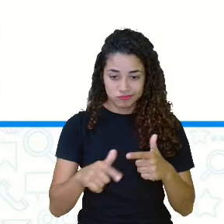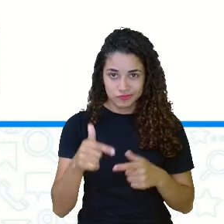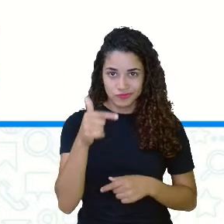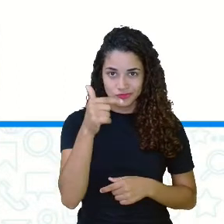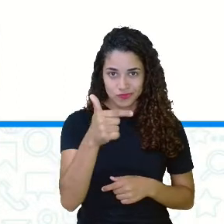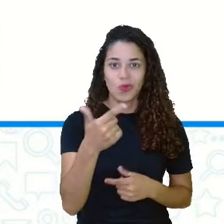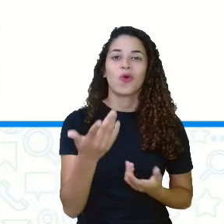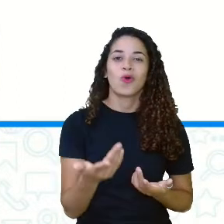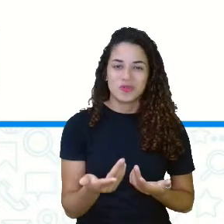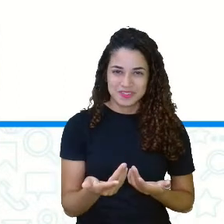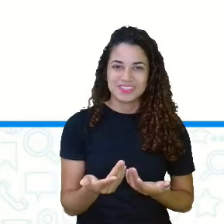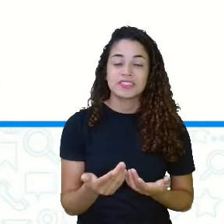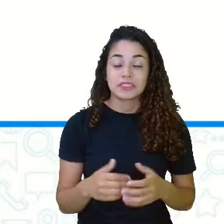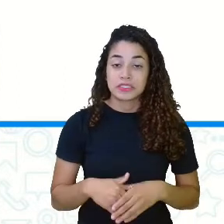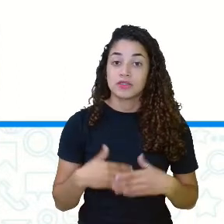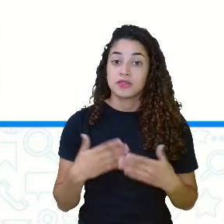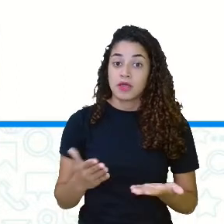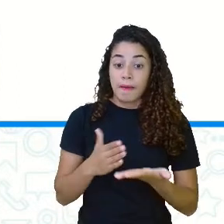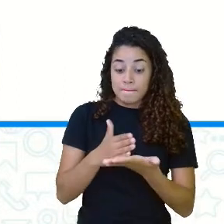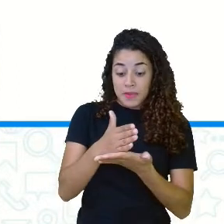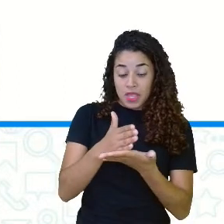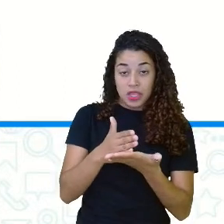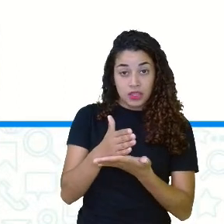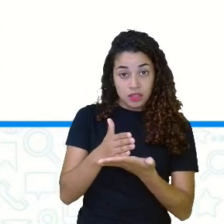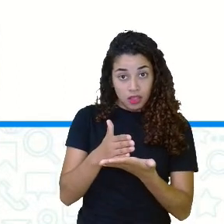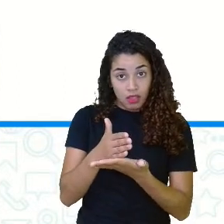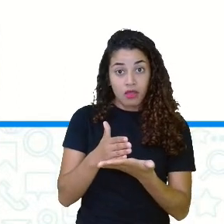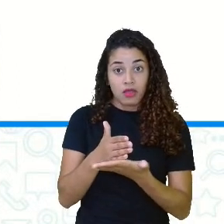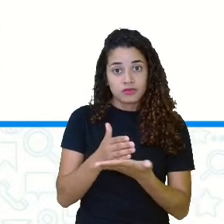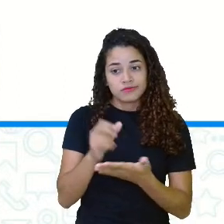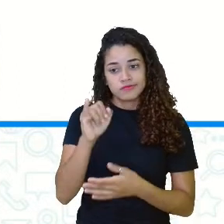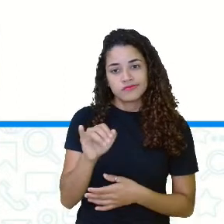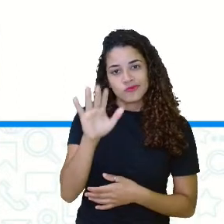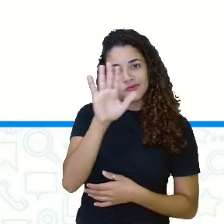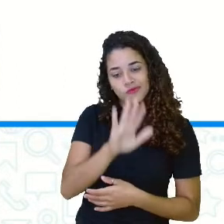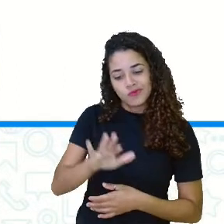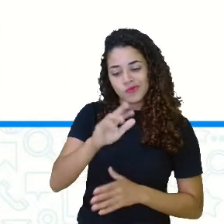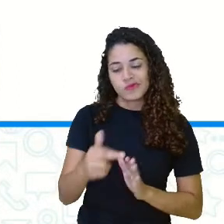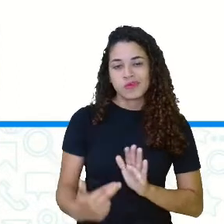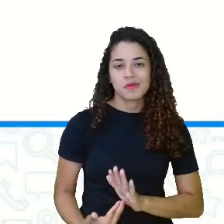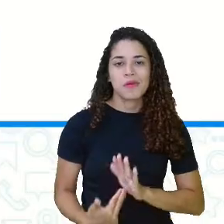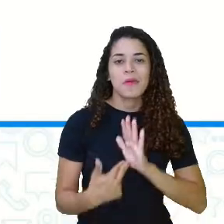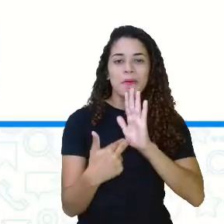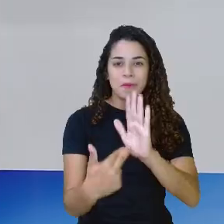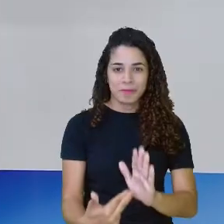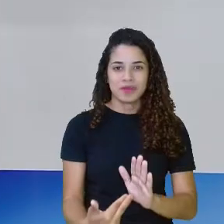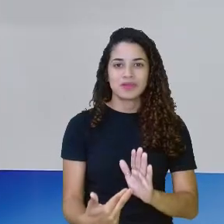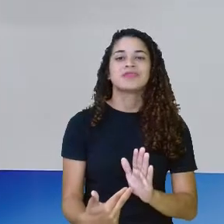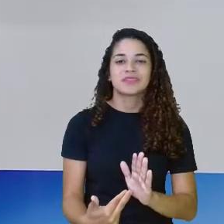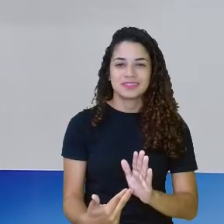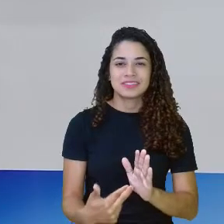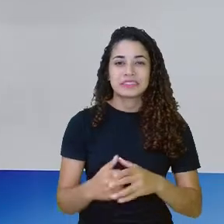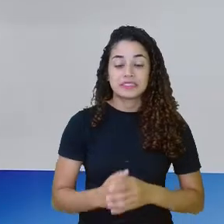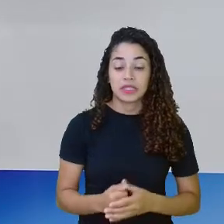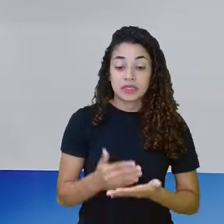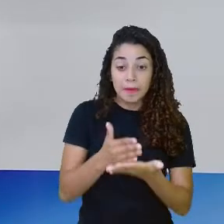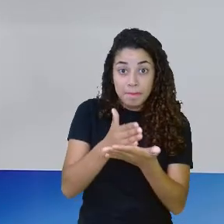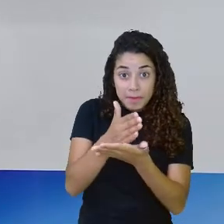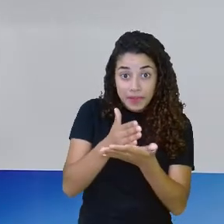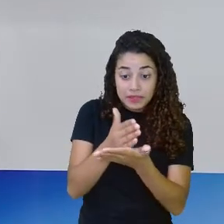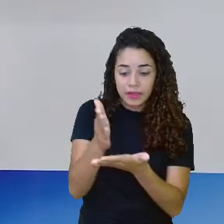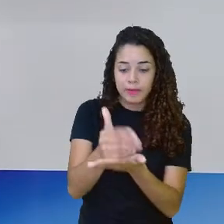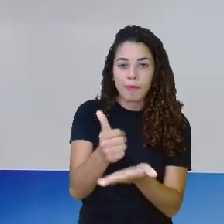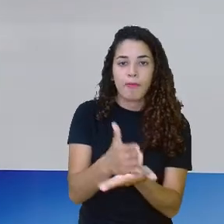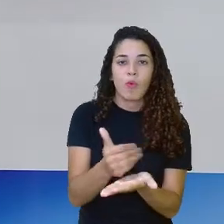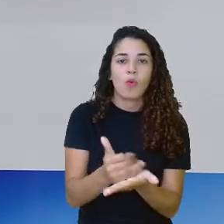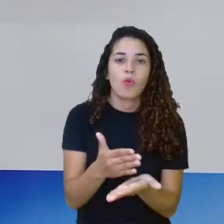eu peguei uma. Então, a metade, essa figura está representando justamente a metade